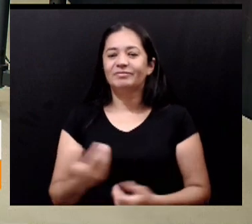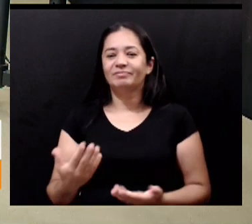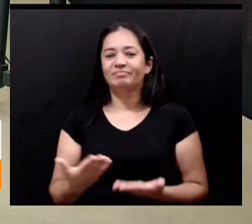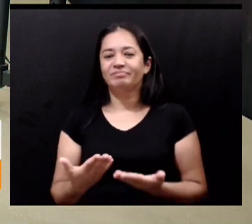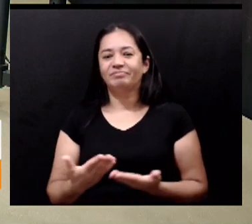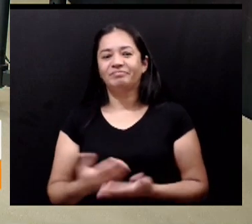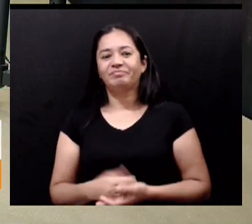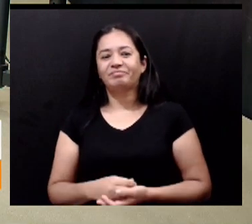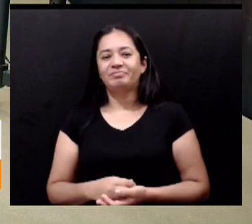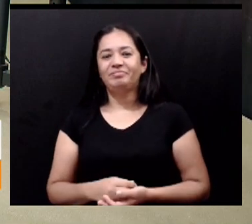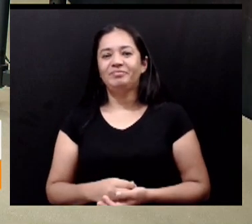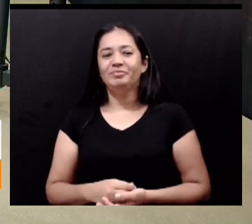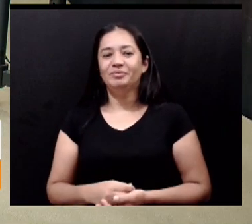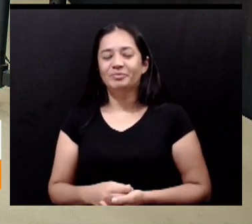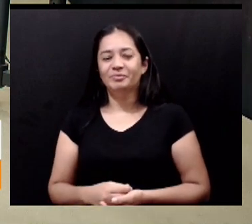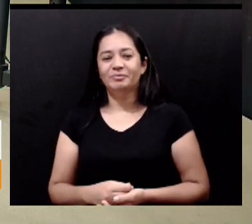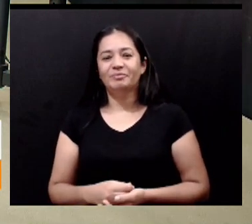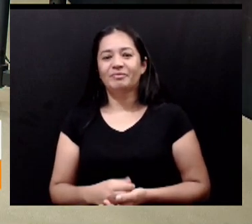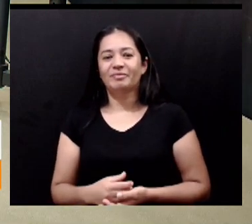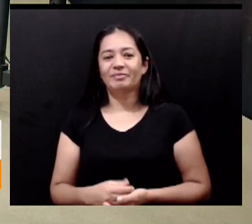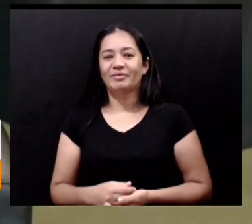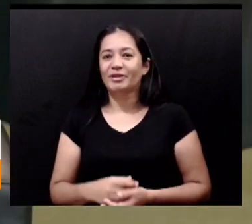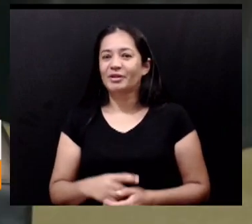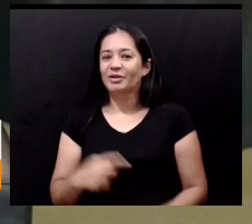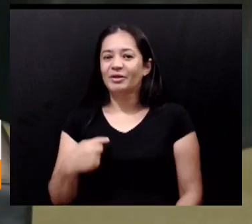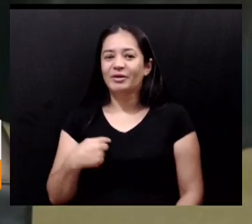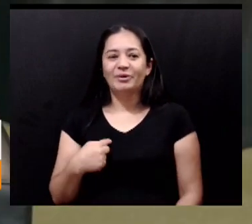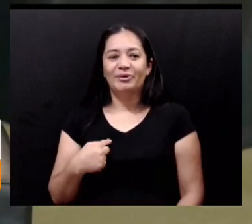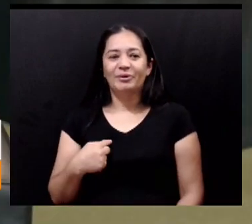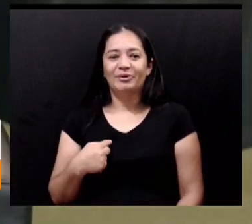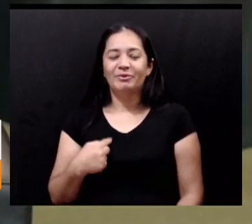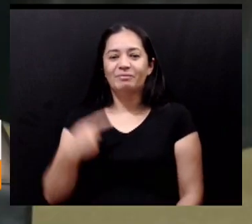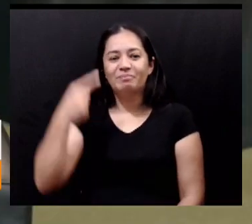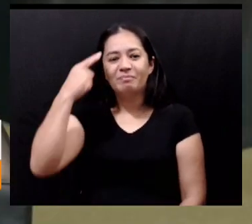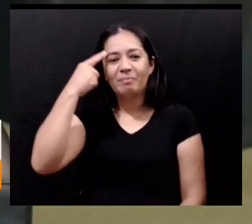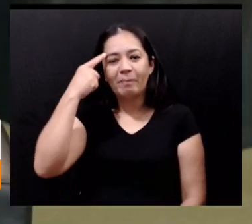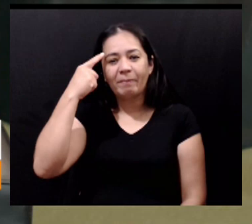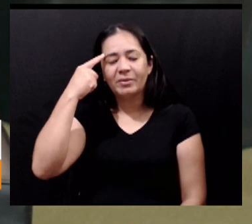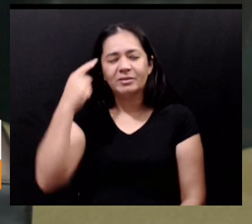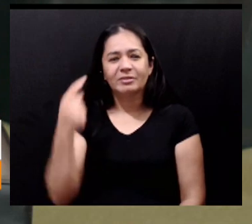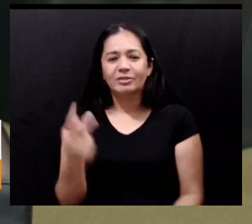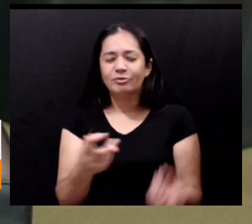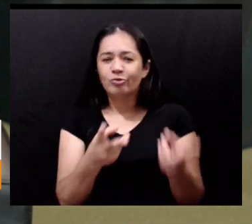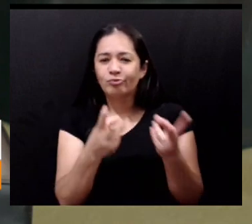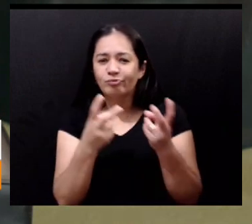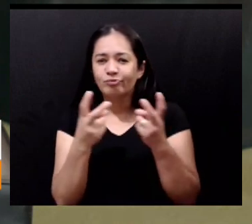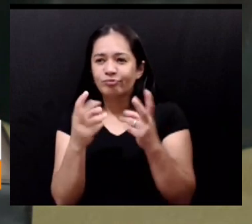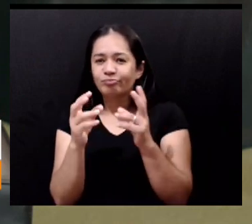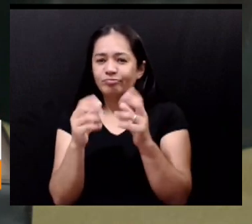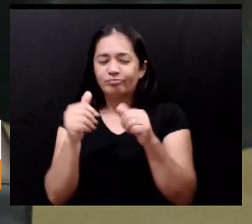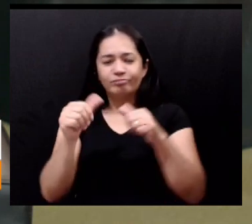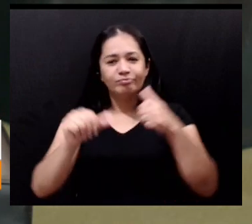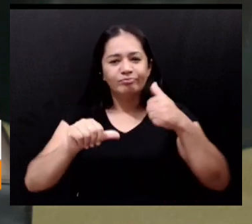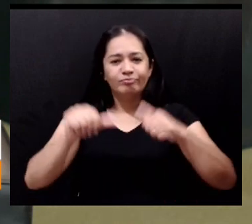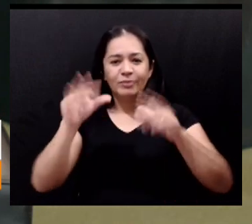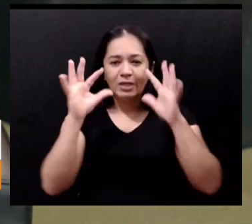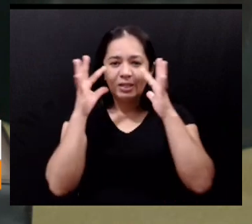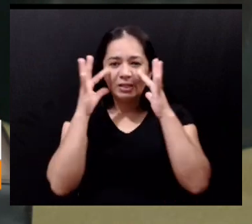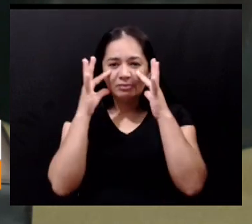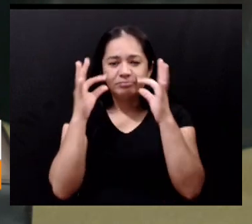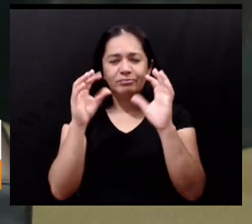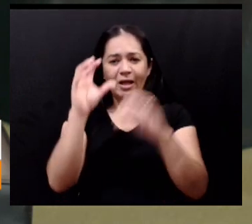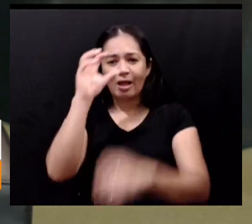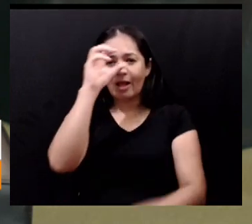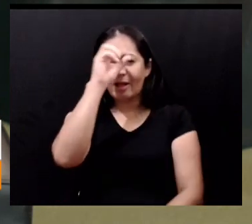8h54. Nossa, eu estou aqui pensando, observando, analisando, aprendendo muito com